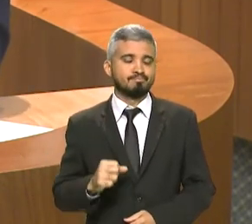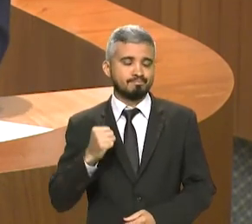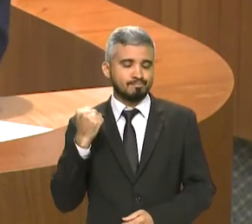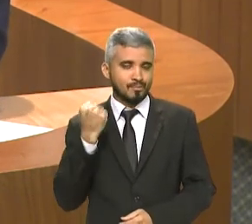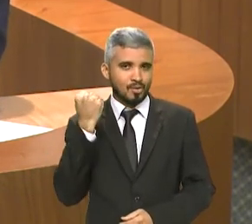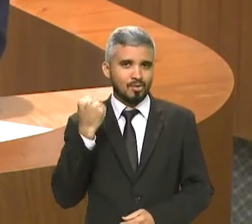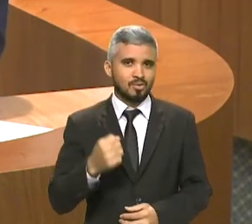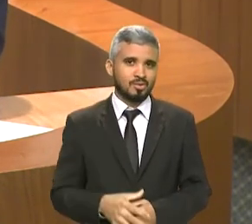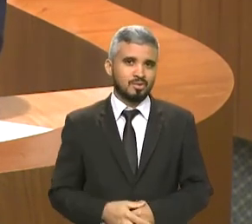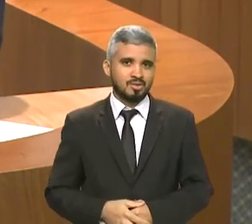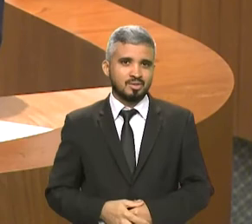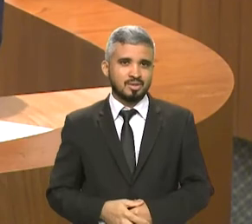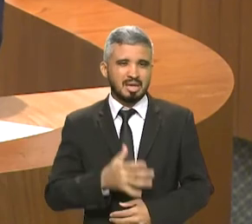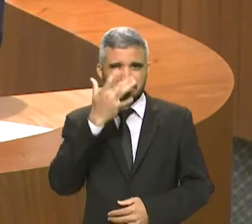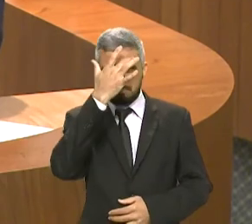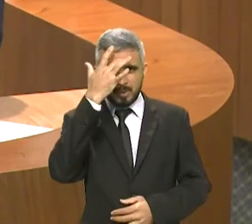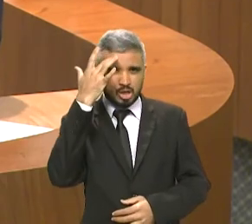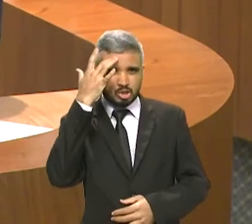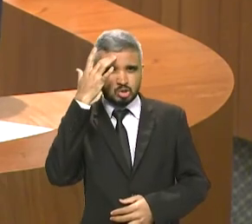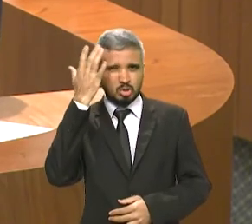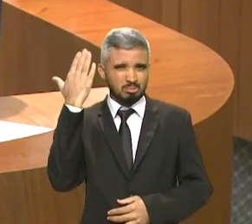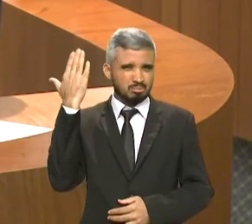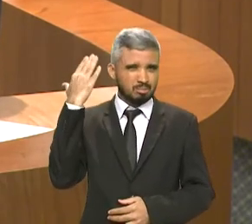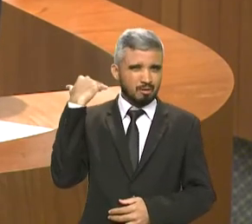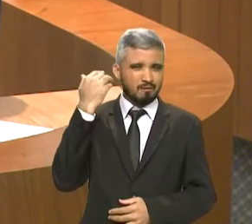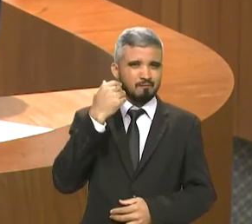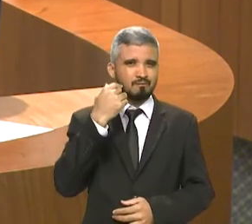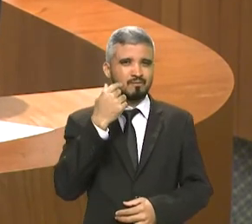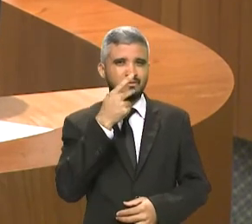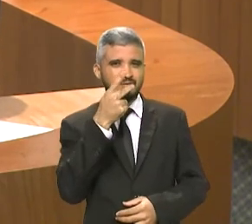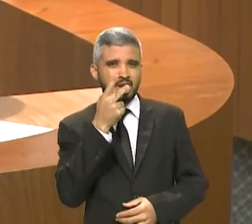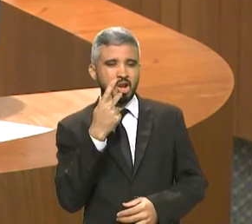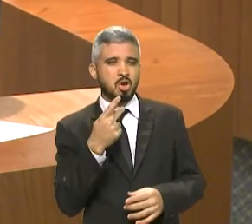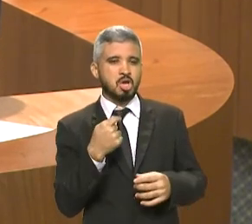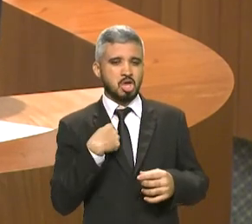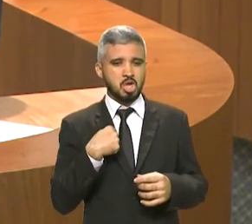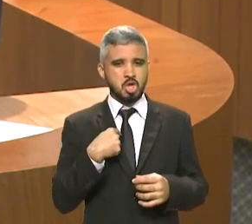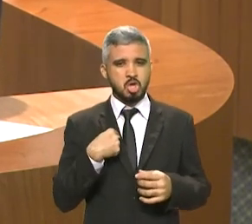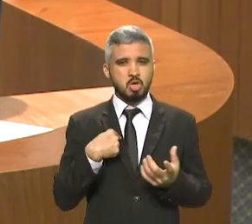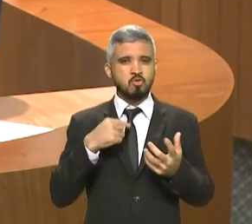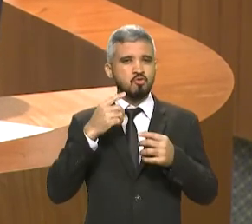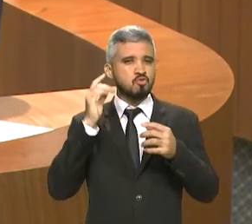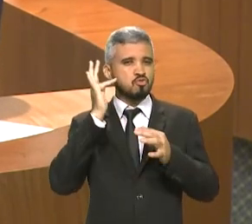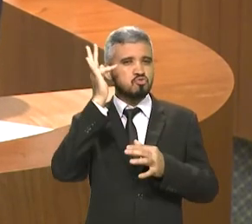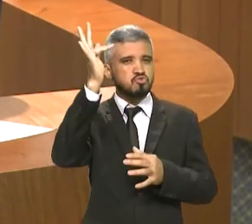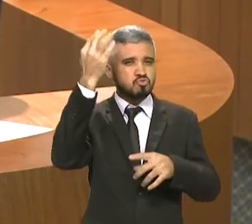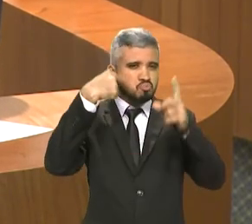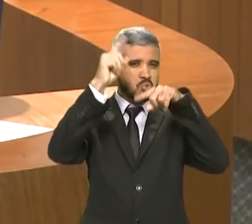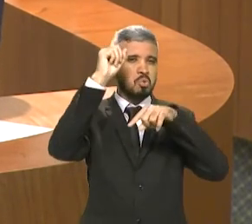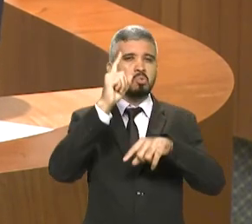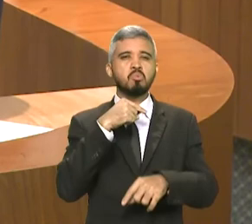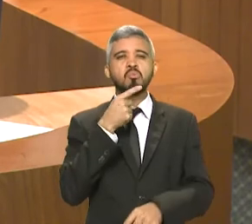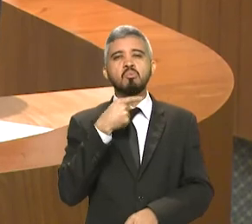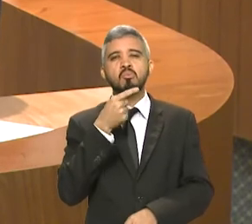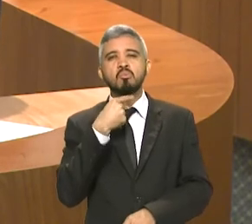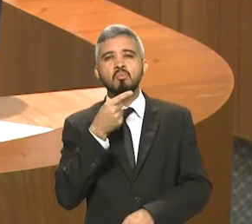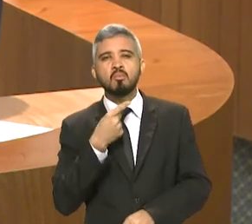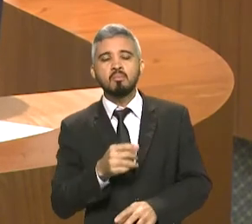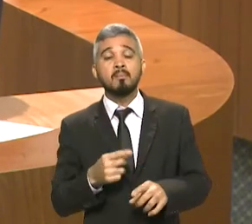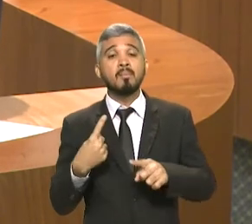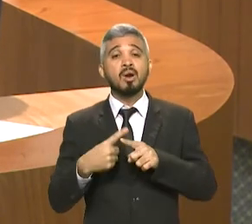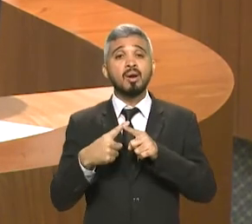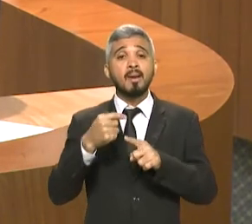Muitos diziam que eu não ia prestar, que eu ia ser gente. Minha mãe era dona de prostíbulo, era dona de um cabaré. Mas Deus me colocou no lar